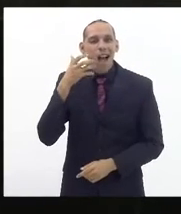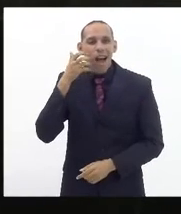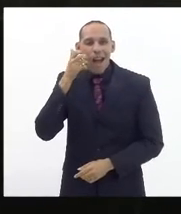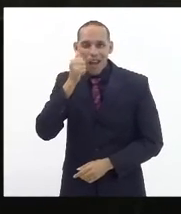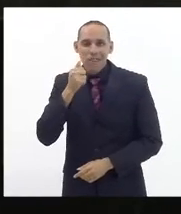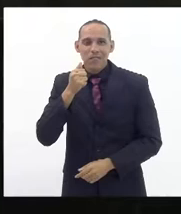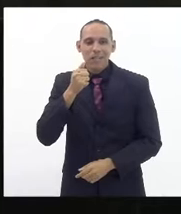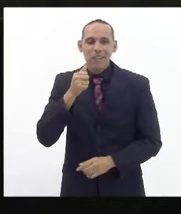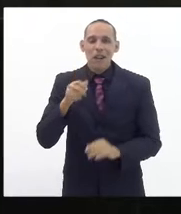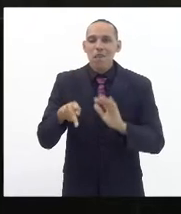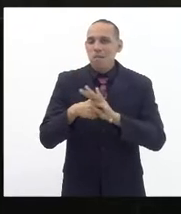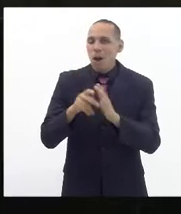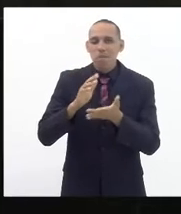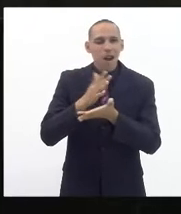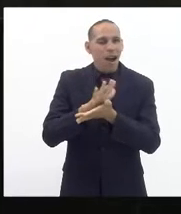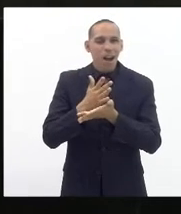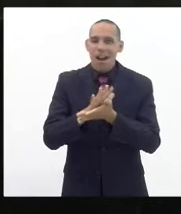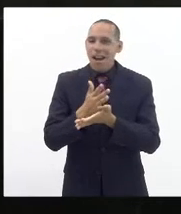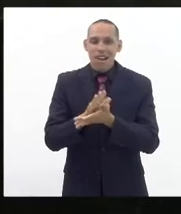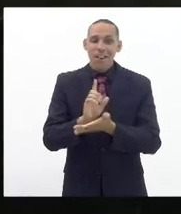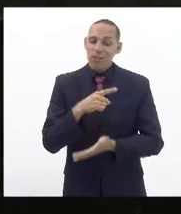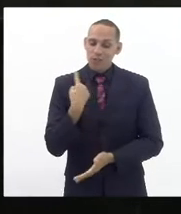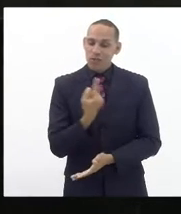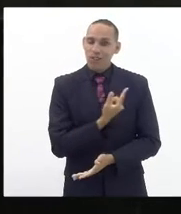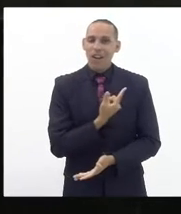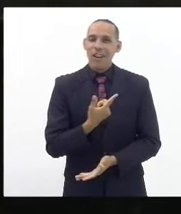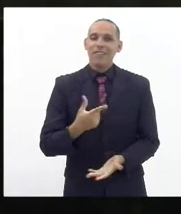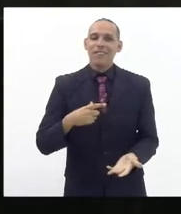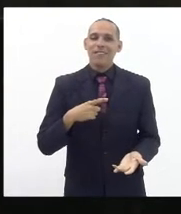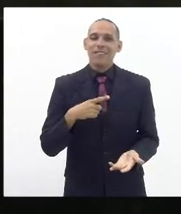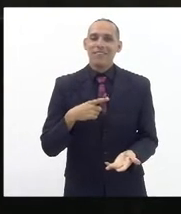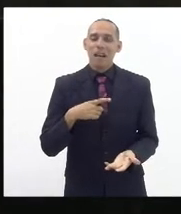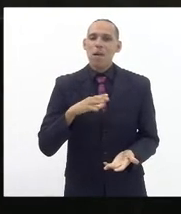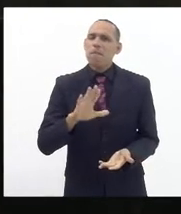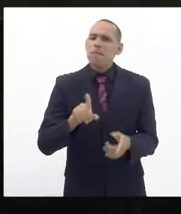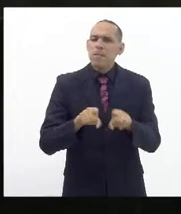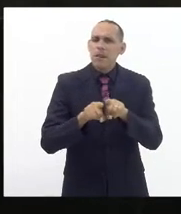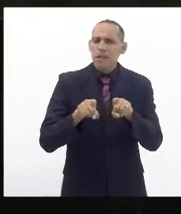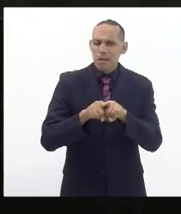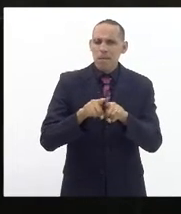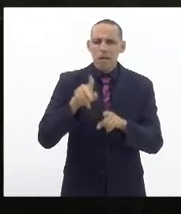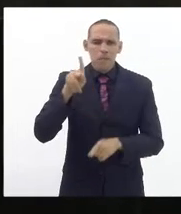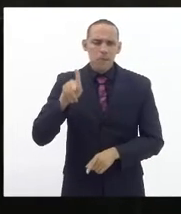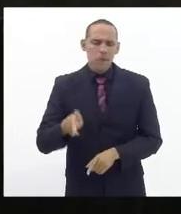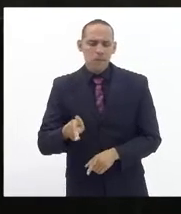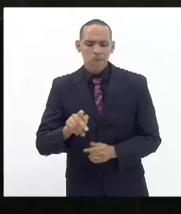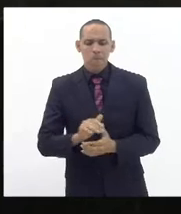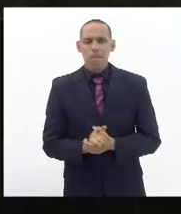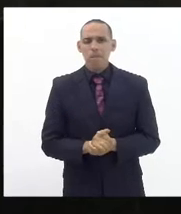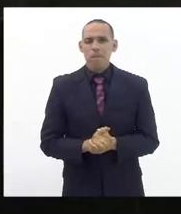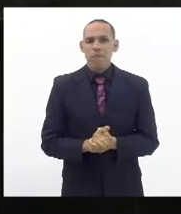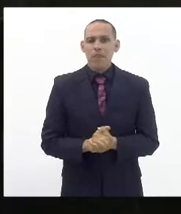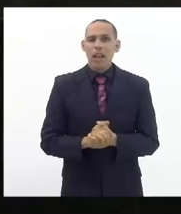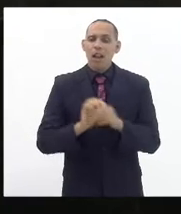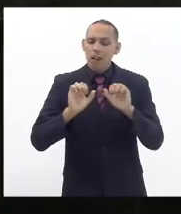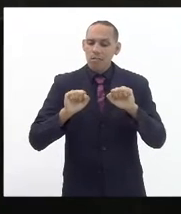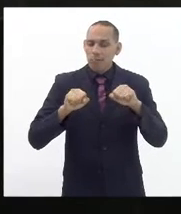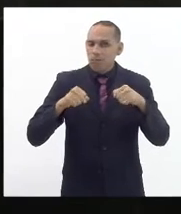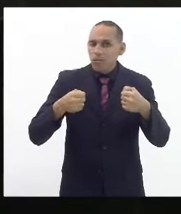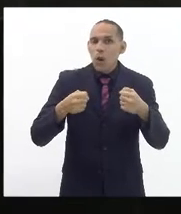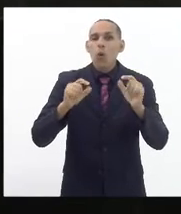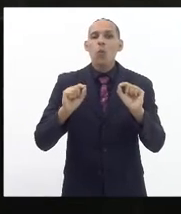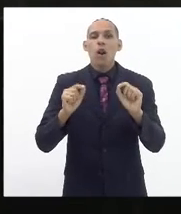patrimônio do samba e que é um patrimônio nosso, mas também, deputada presidenta, de reafirmação do